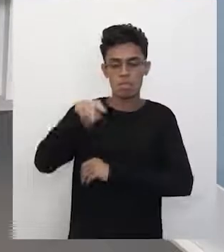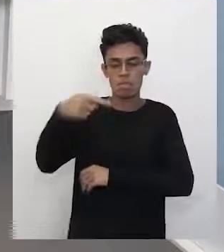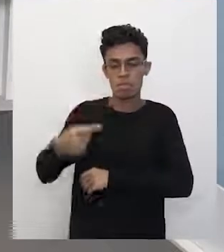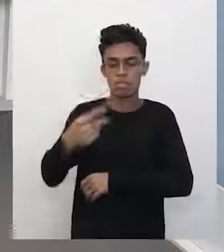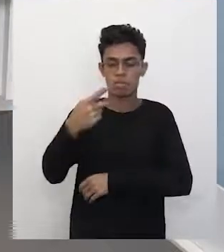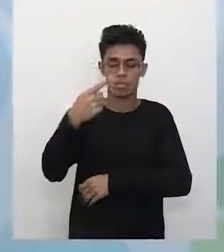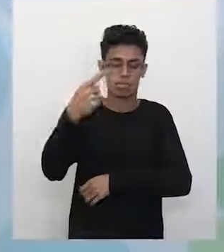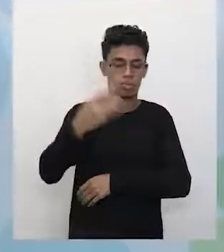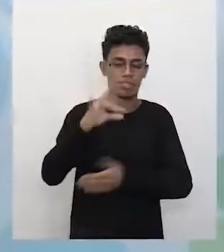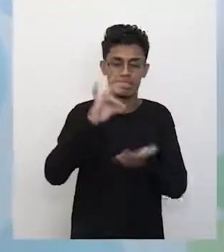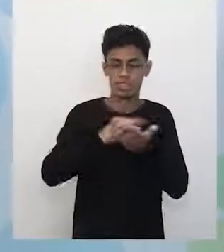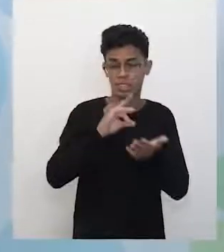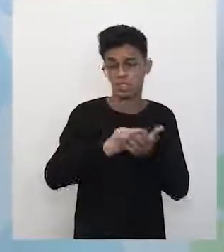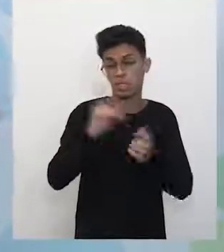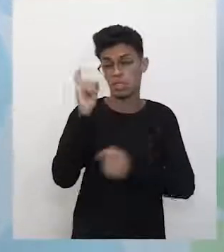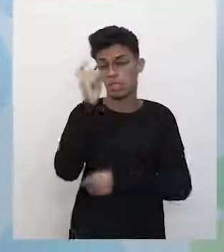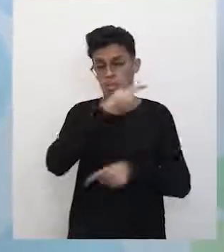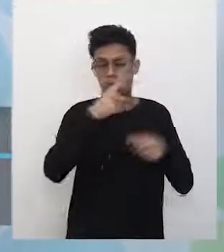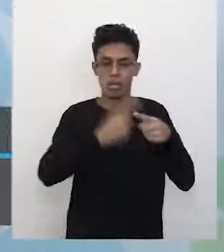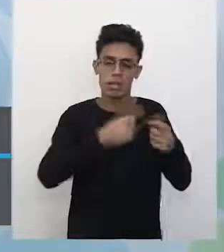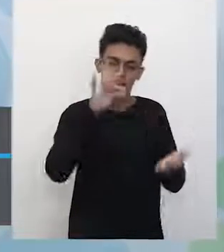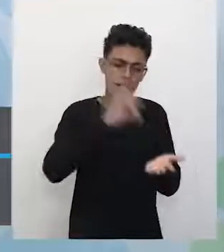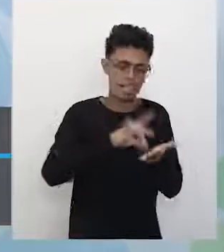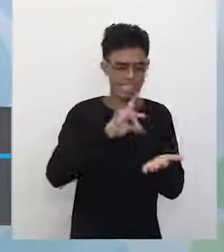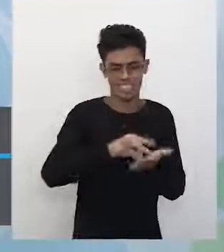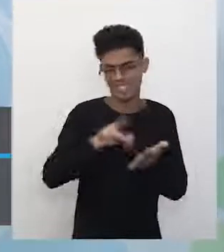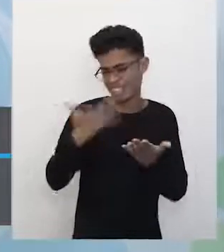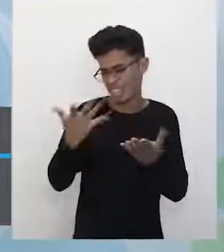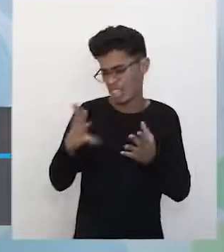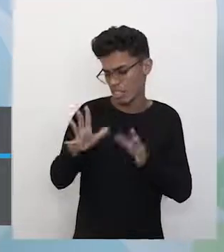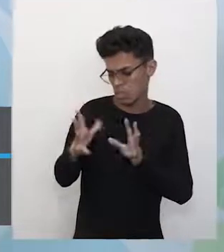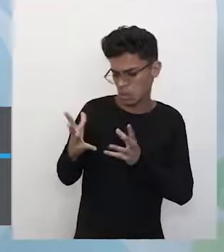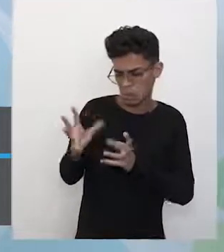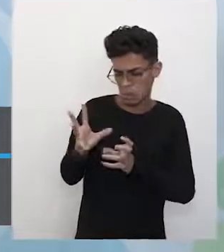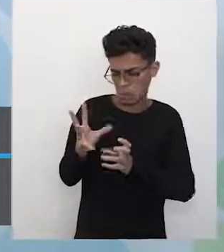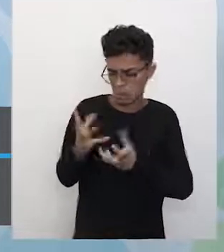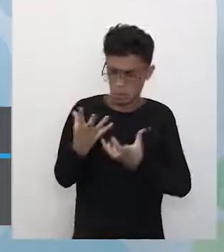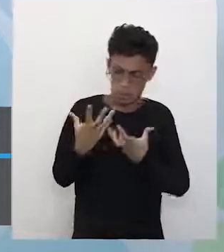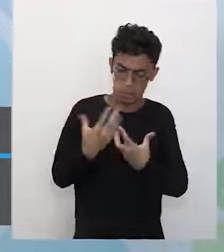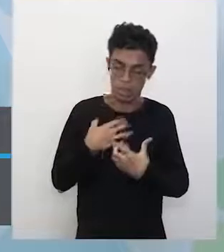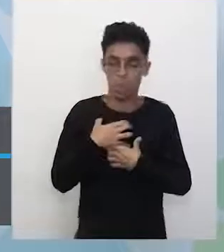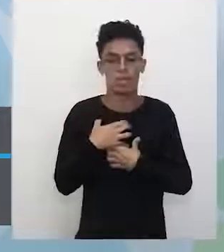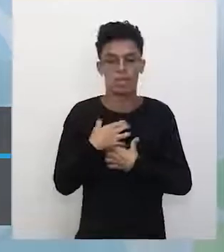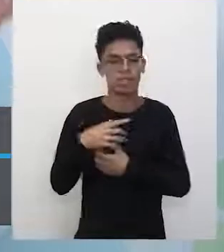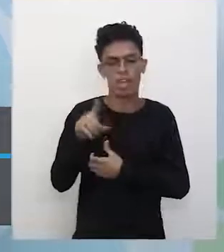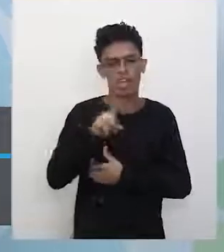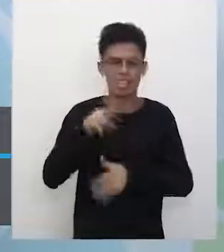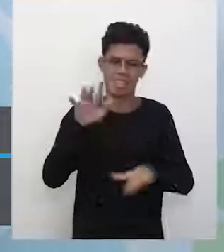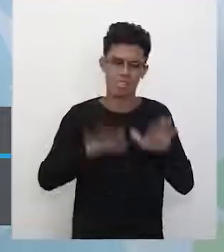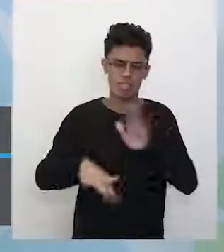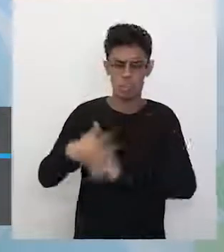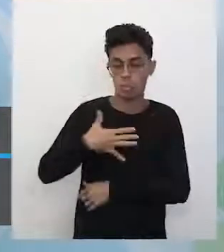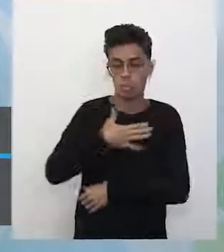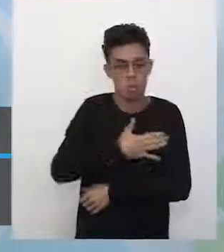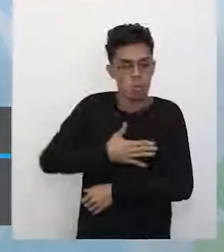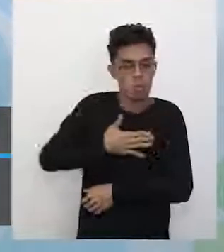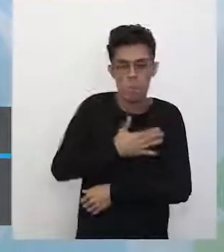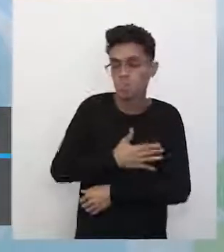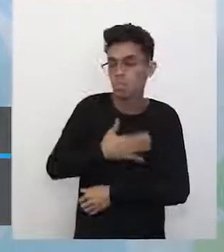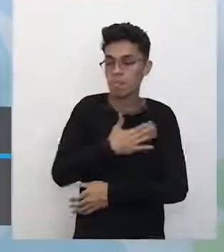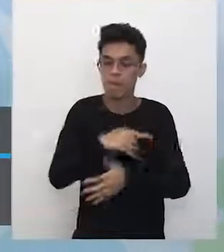complicada, porque a realidade não agrada a gente o tempo todo, né? Nem tudo que eu gosto, nem tudo que